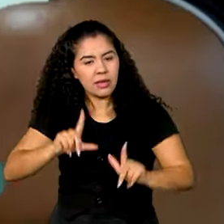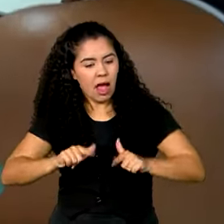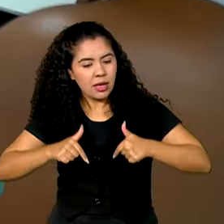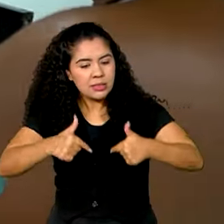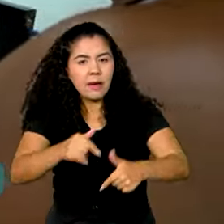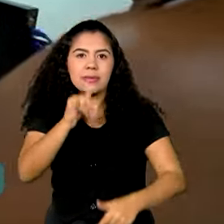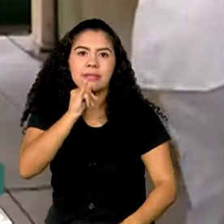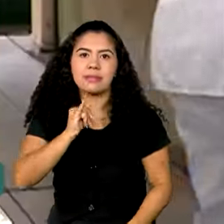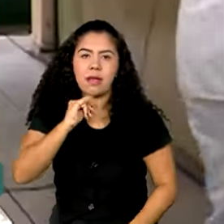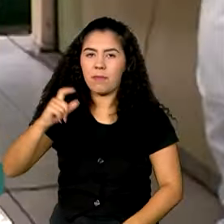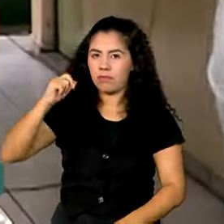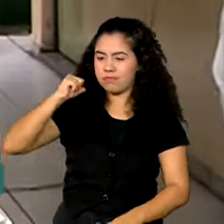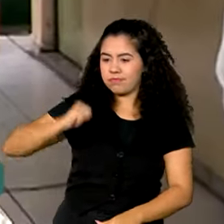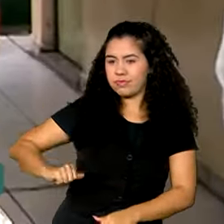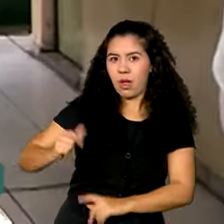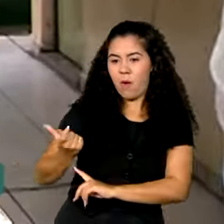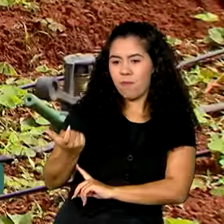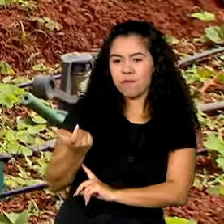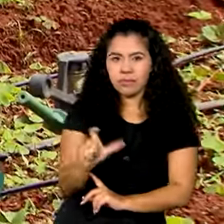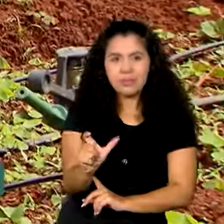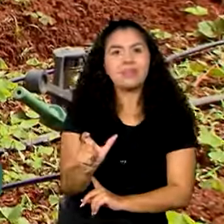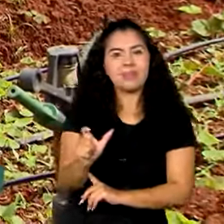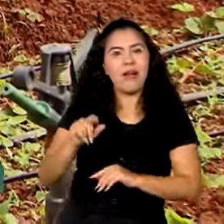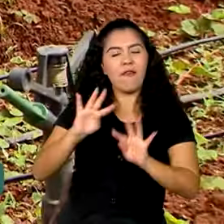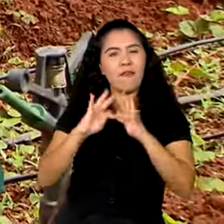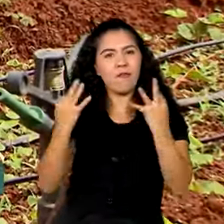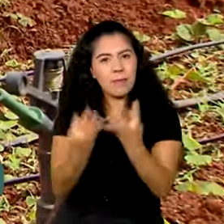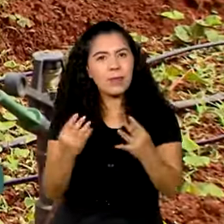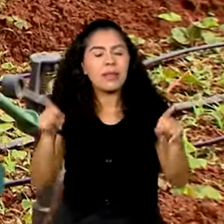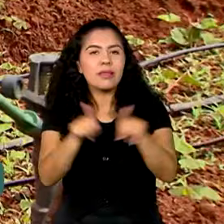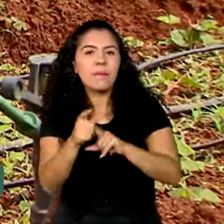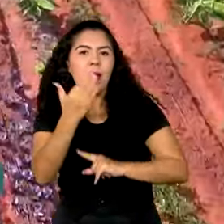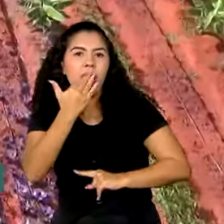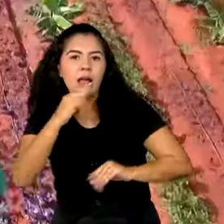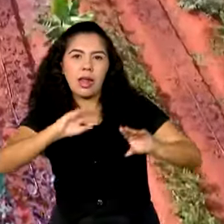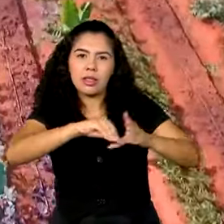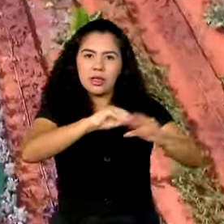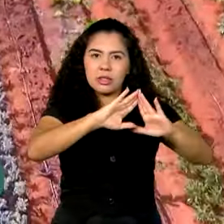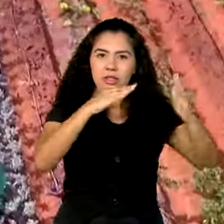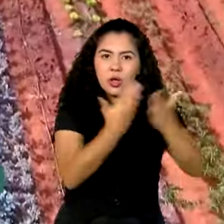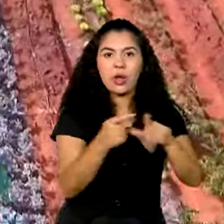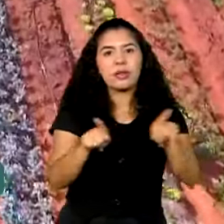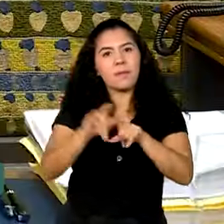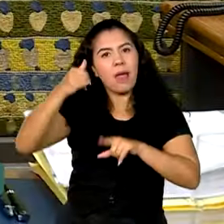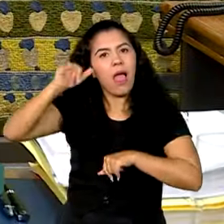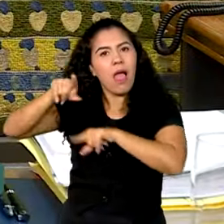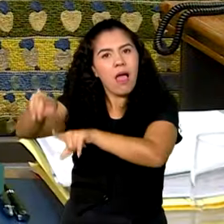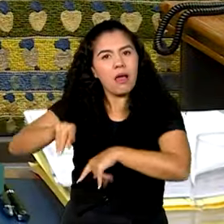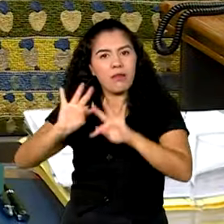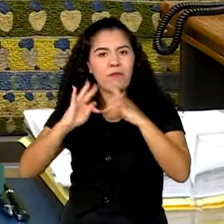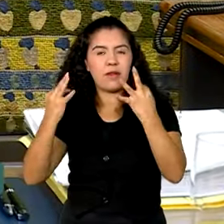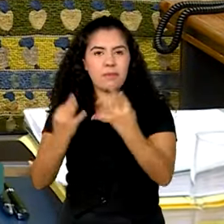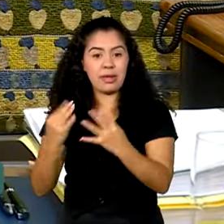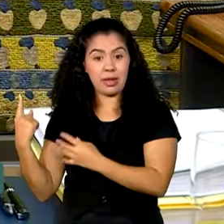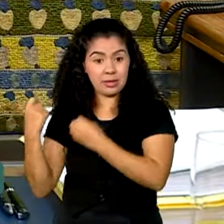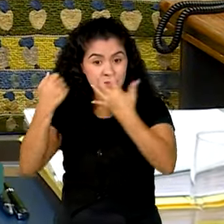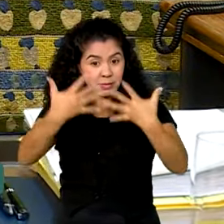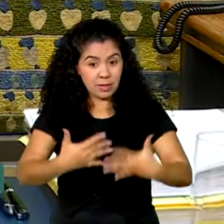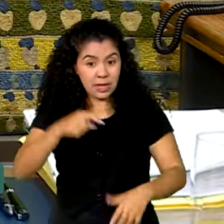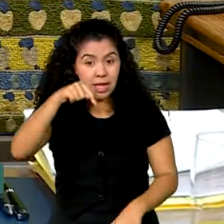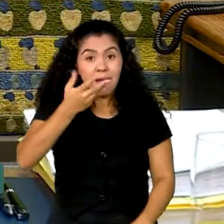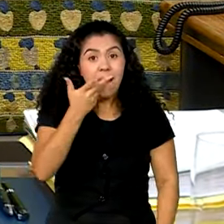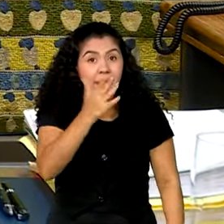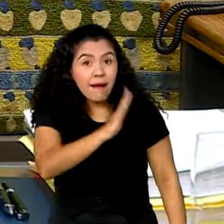Bolsa Família, a merenda escolar e a agricultura familiar para compartilhar. Só de crianças,